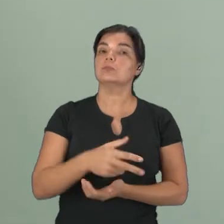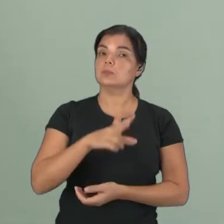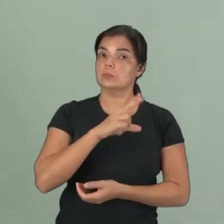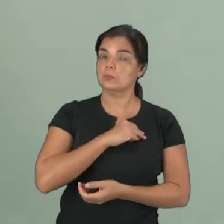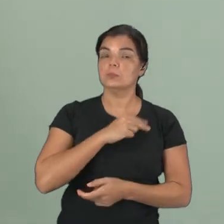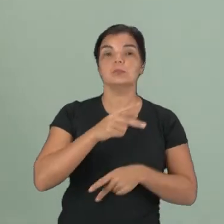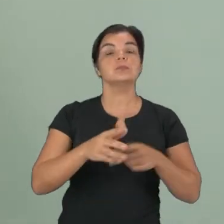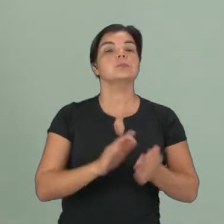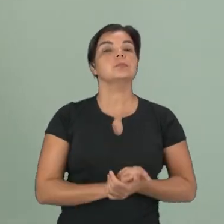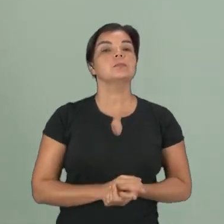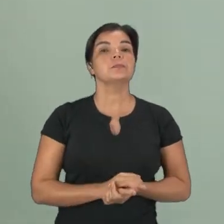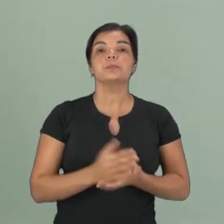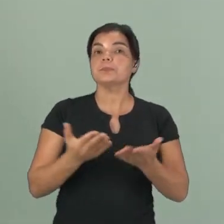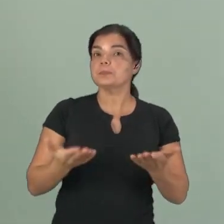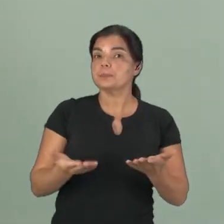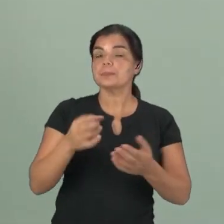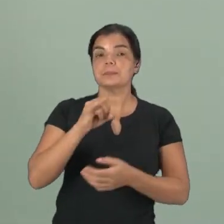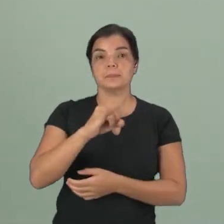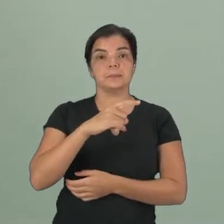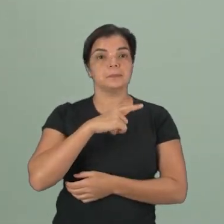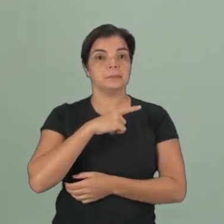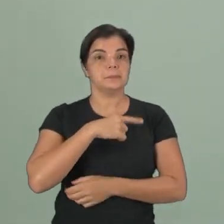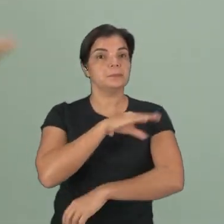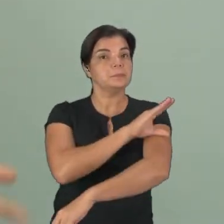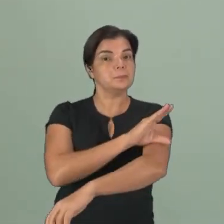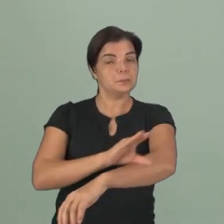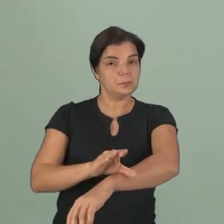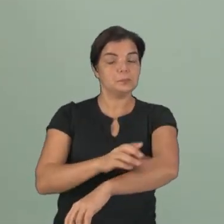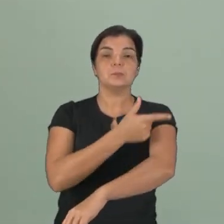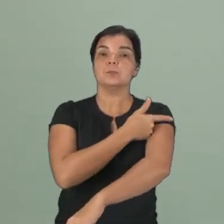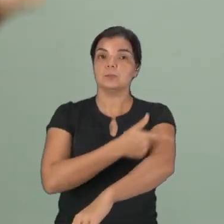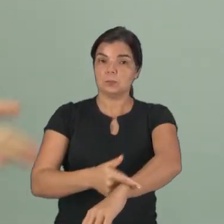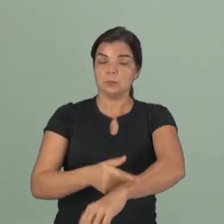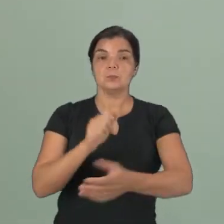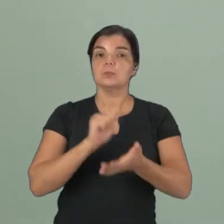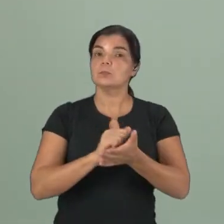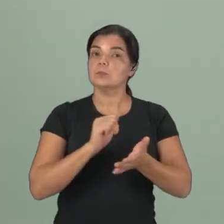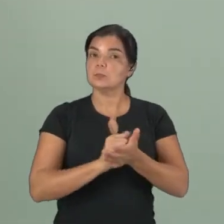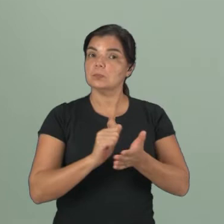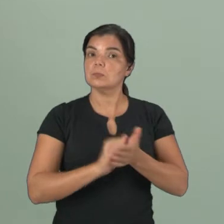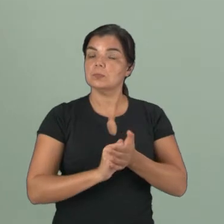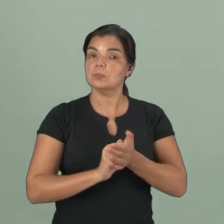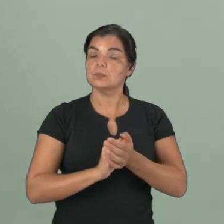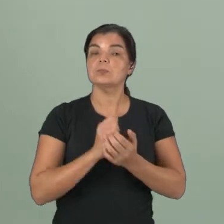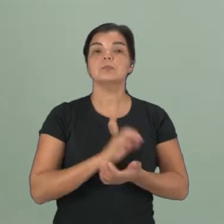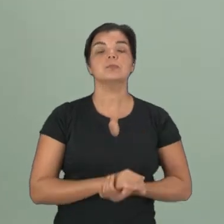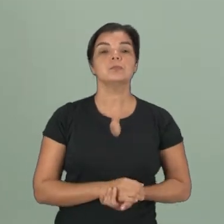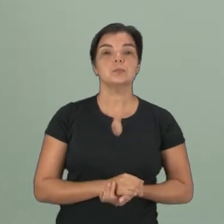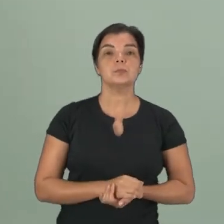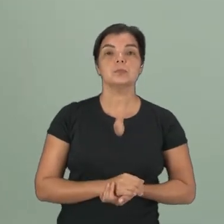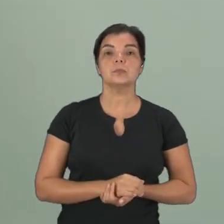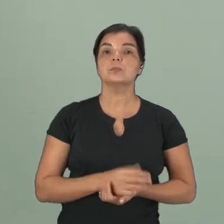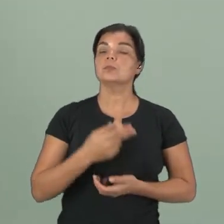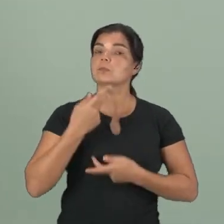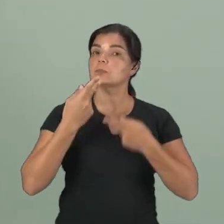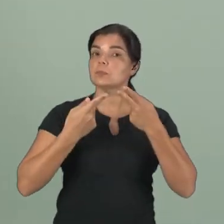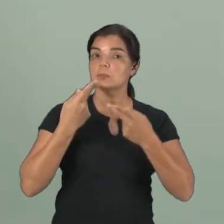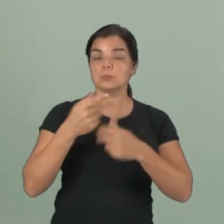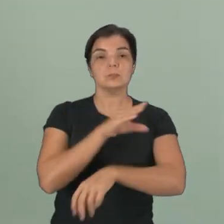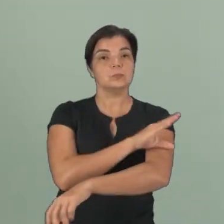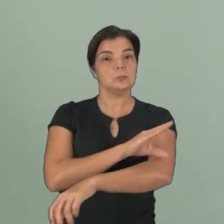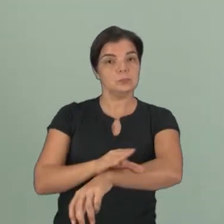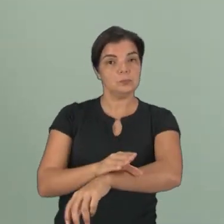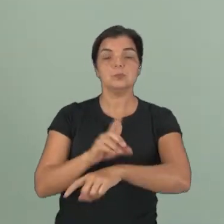esses portugueses. Então, se eles que tinham a civilização, tinham domínio de escrita, domínio de fala, de cultura,